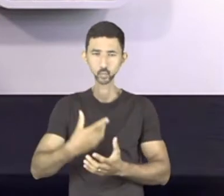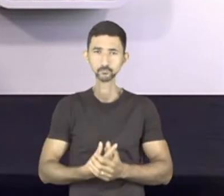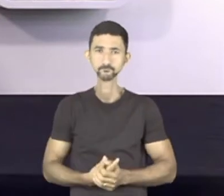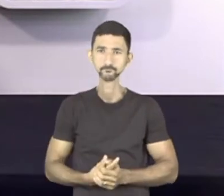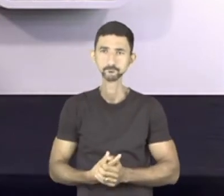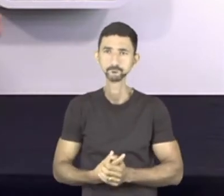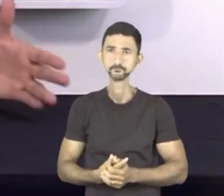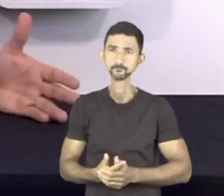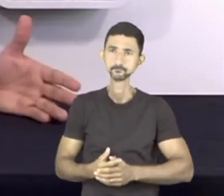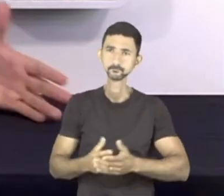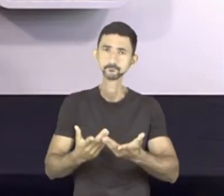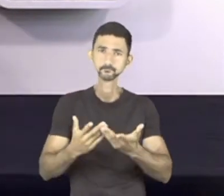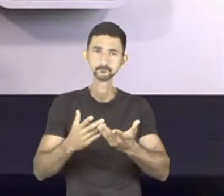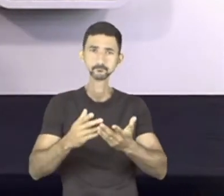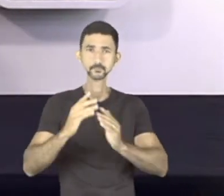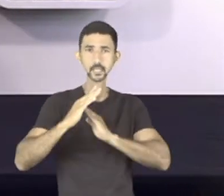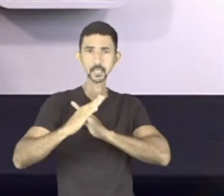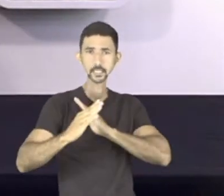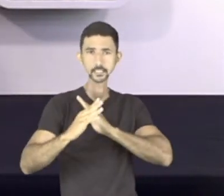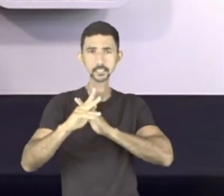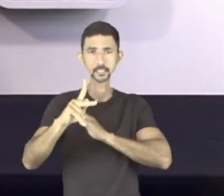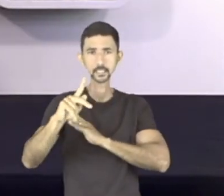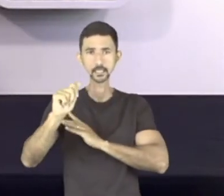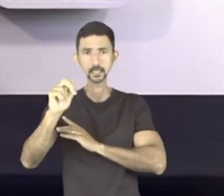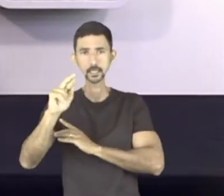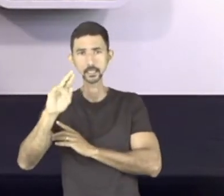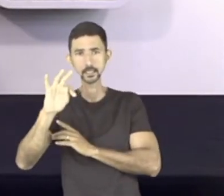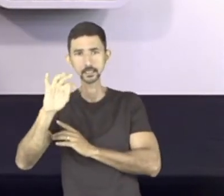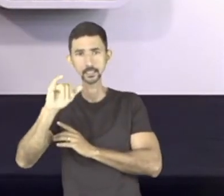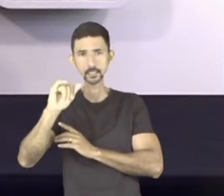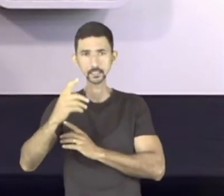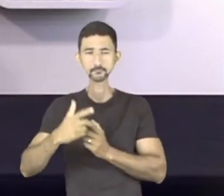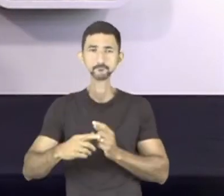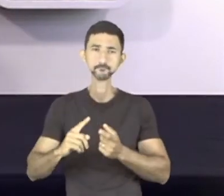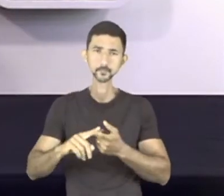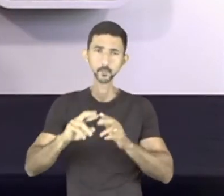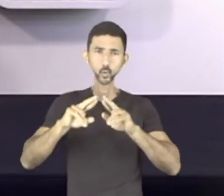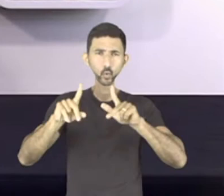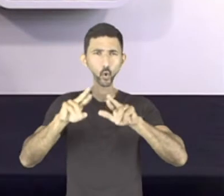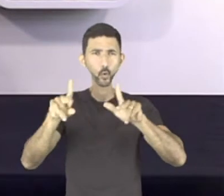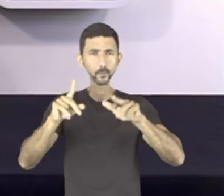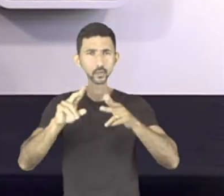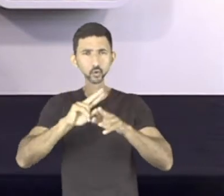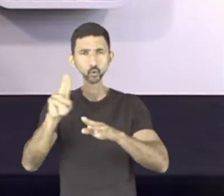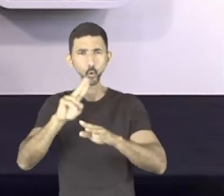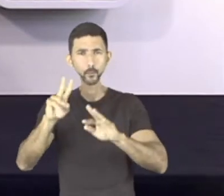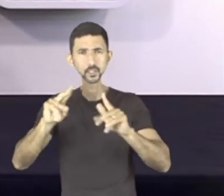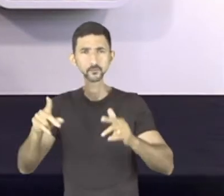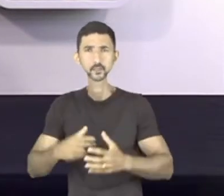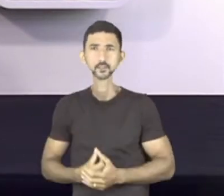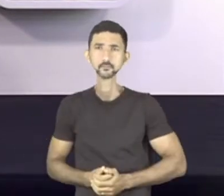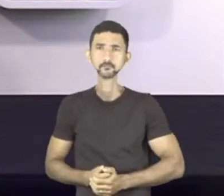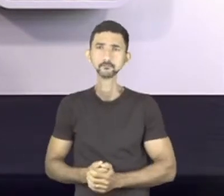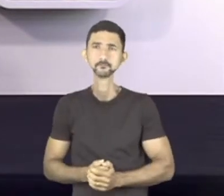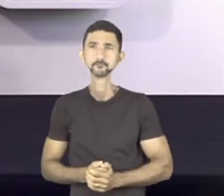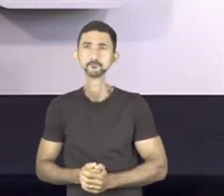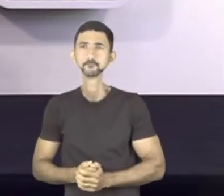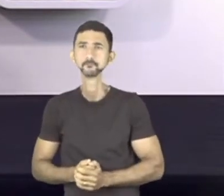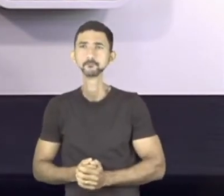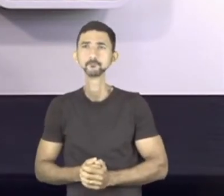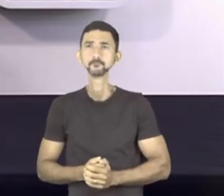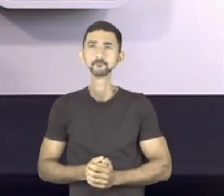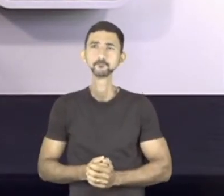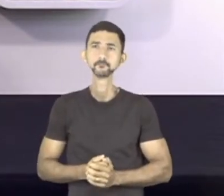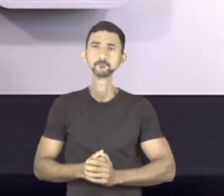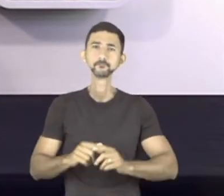se chama karate-gi e no judô judo-gi, no taekwondo recebe o nome de